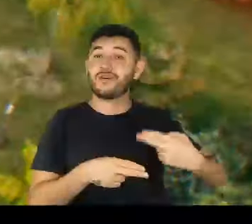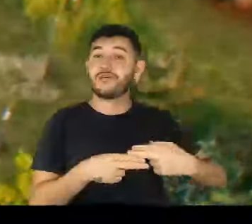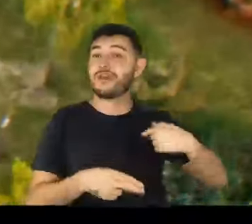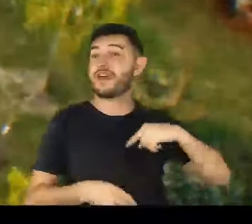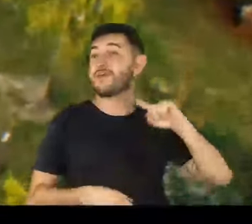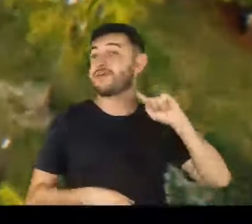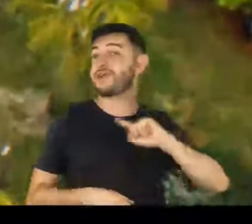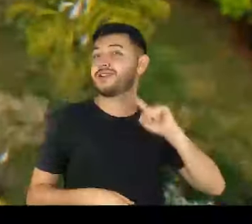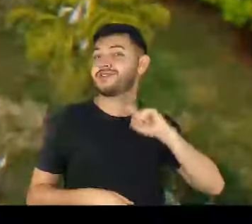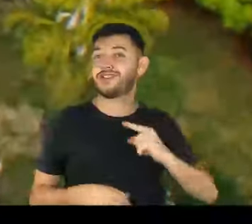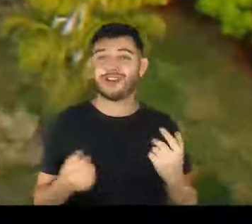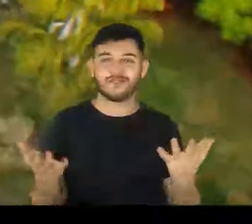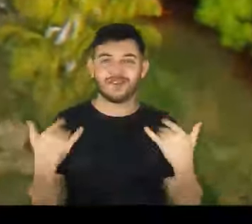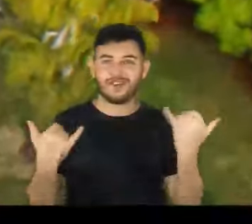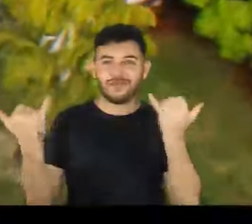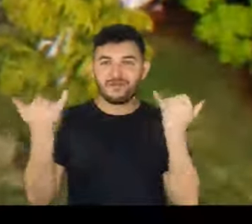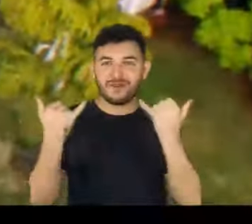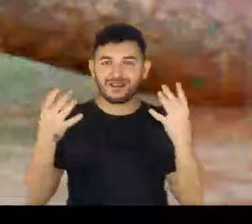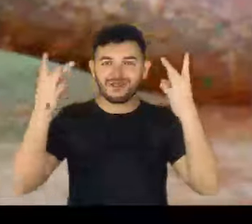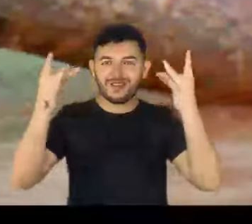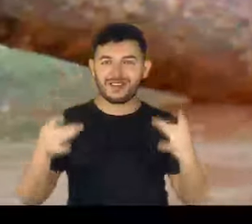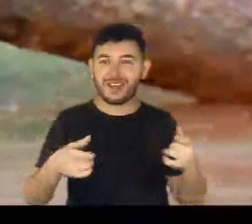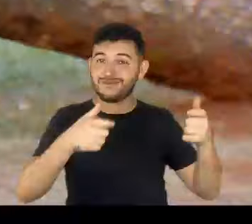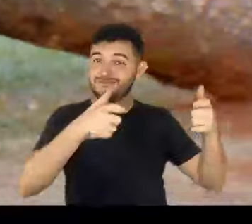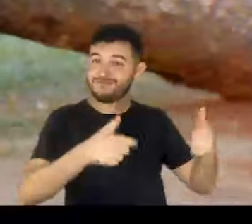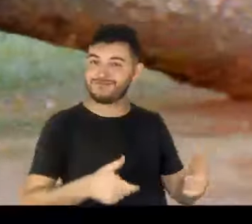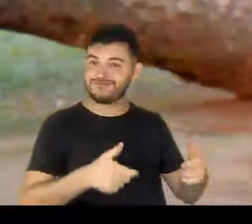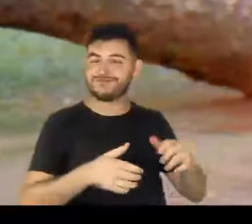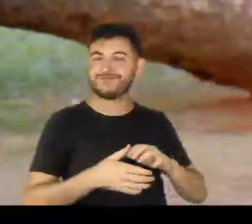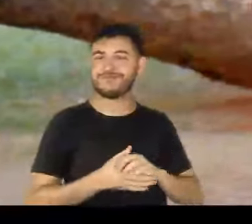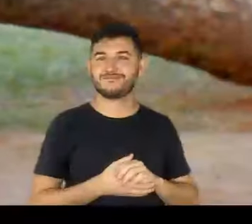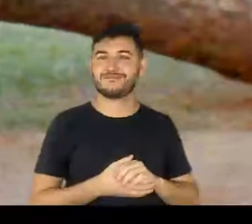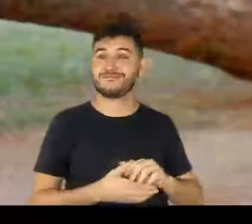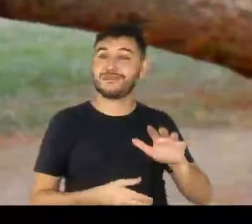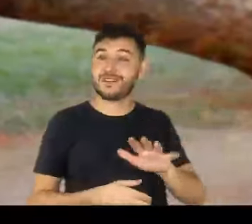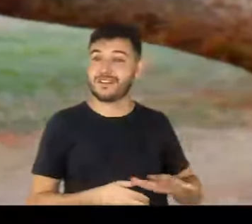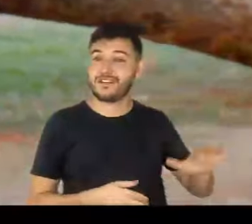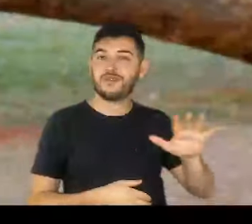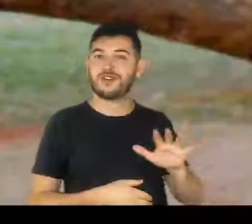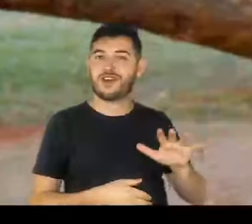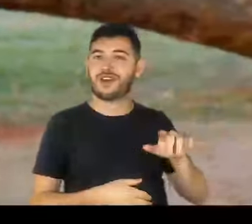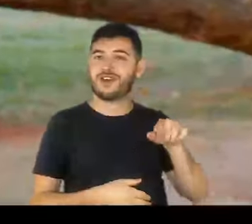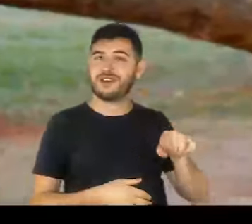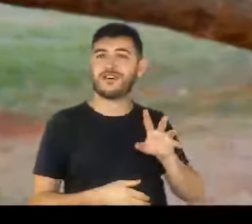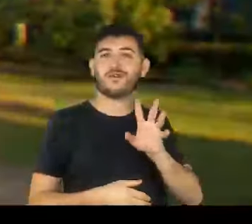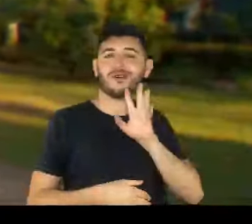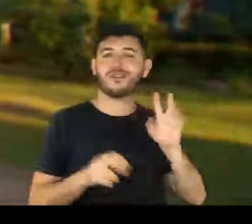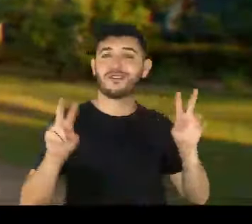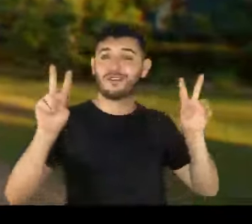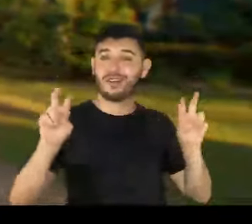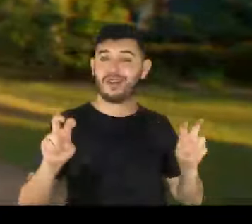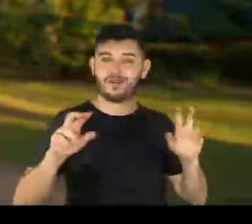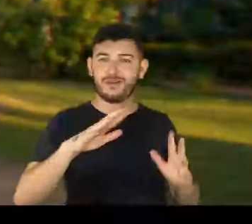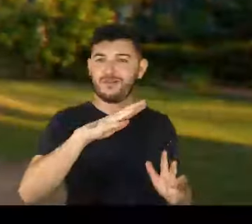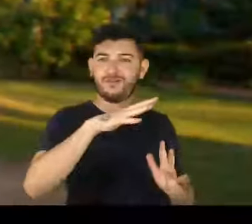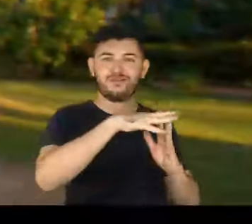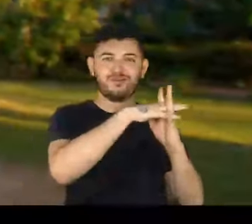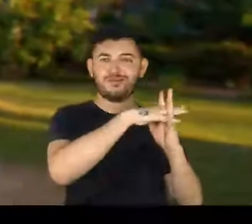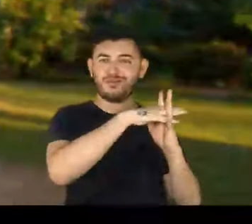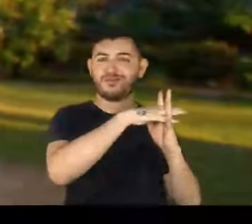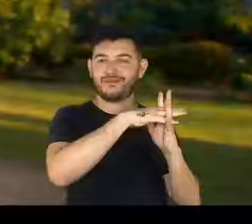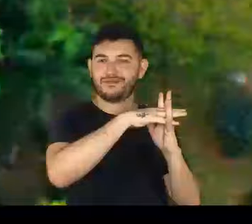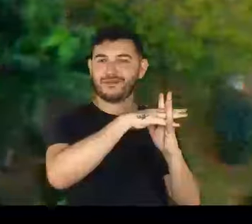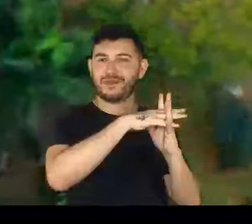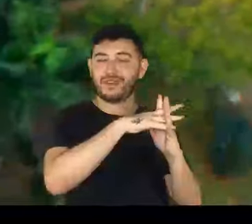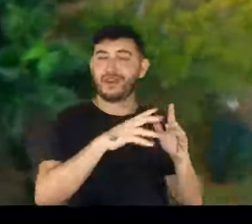conhecer um pouco mais sobre esse tesouro brasileiro? A região também é conhecida como Terra de Gigantes. O local não é um ponto de